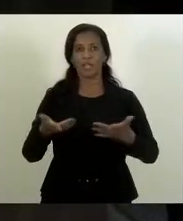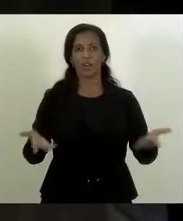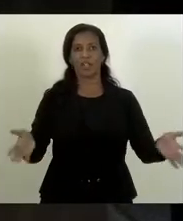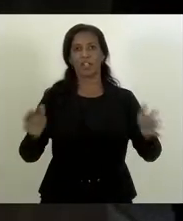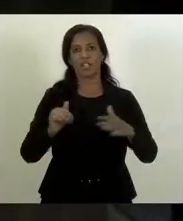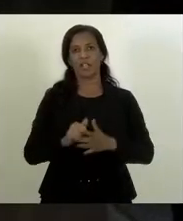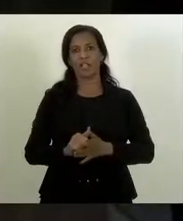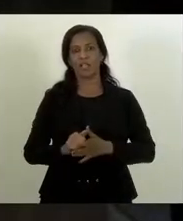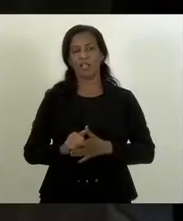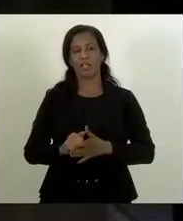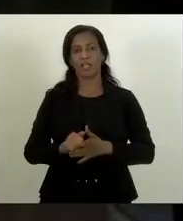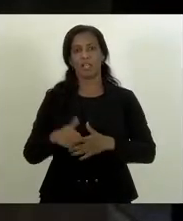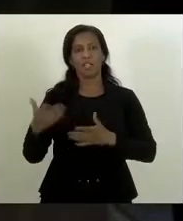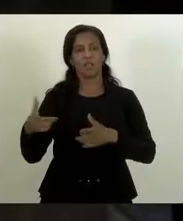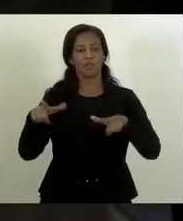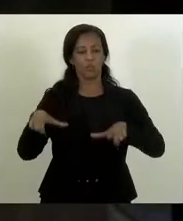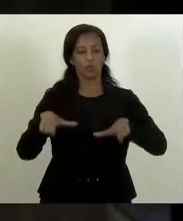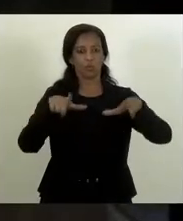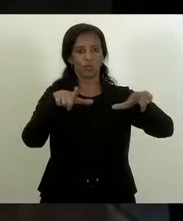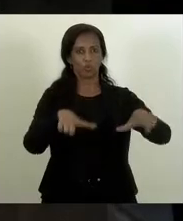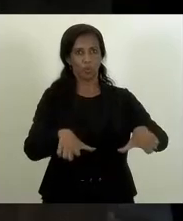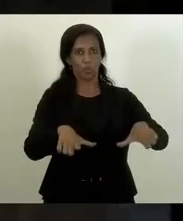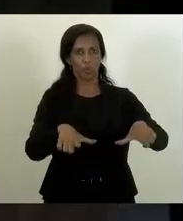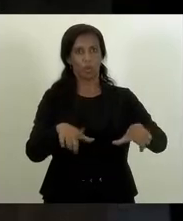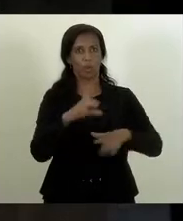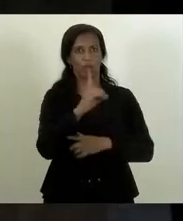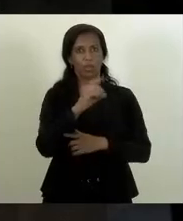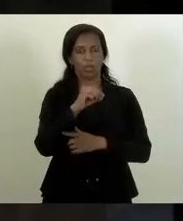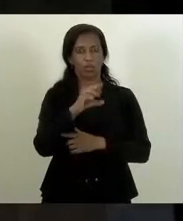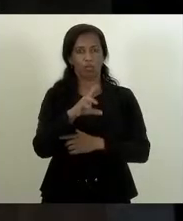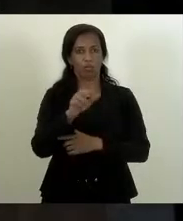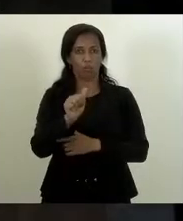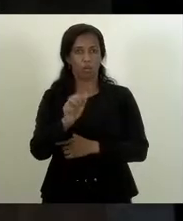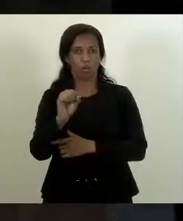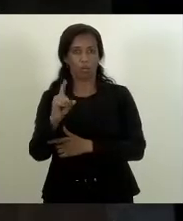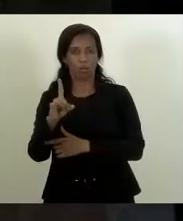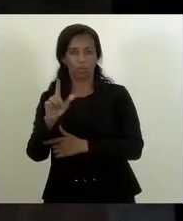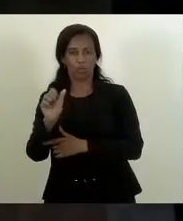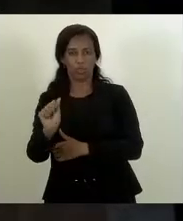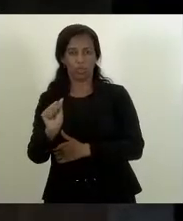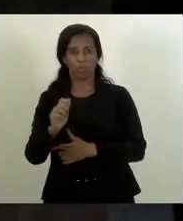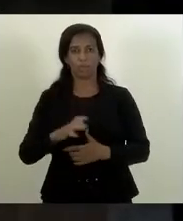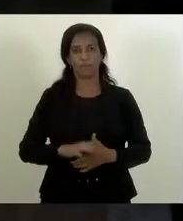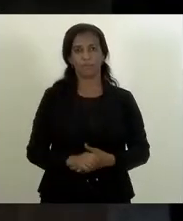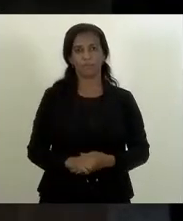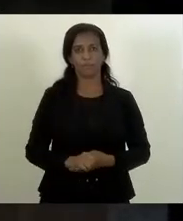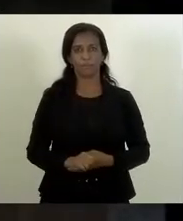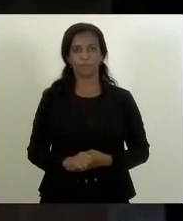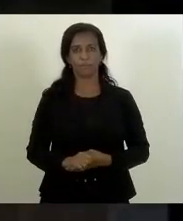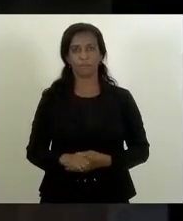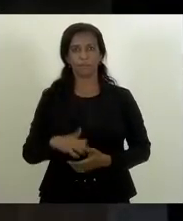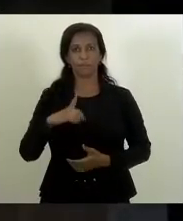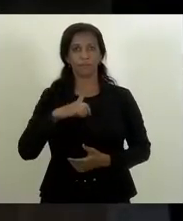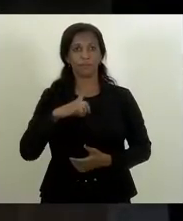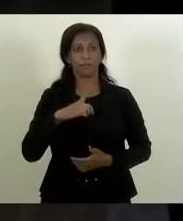do Nascimento Santiago, Dona Odília. É importante, a nobre deputada ainda há pouco falou, por exemplo,